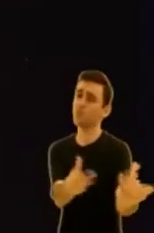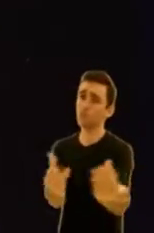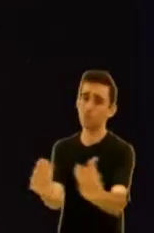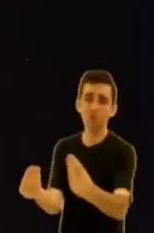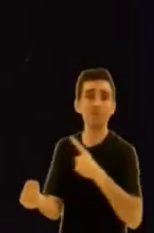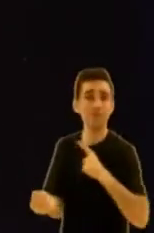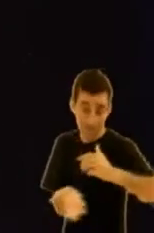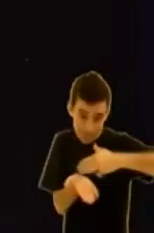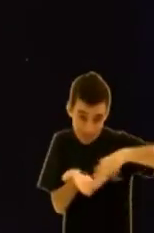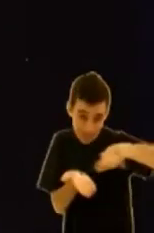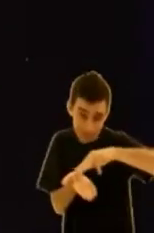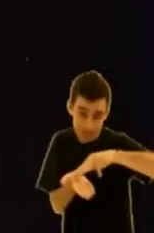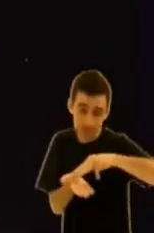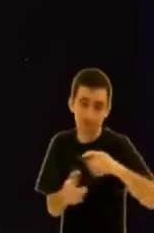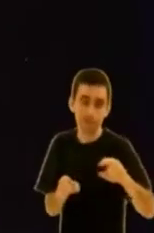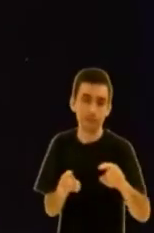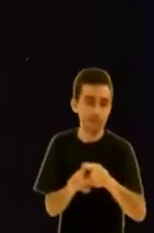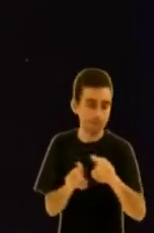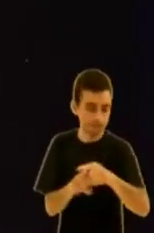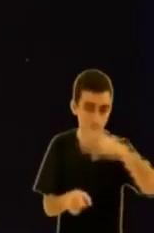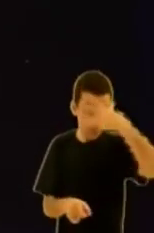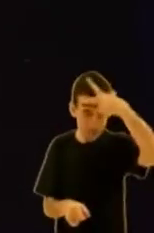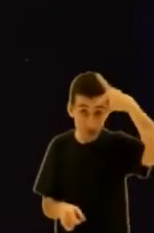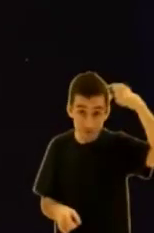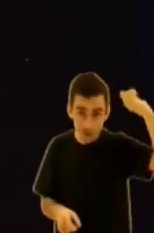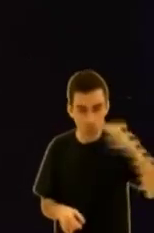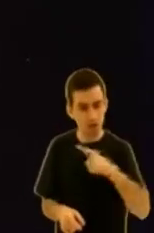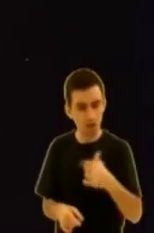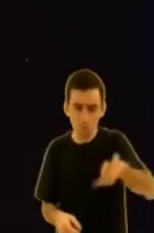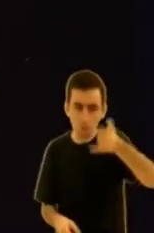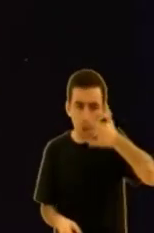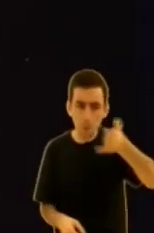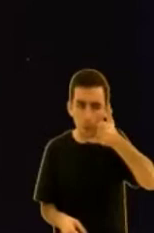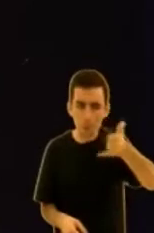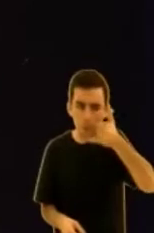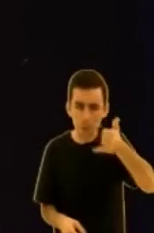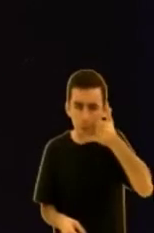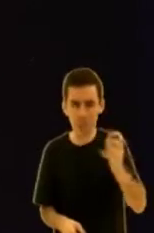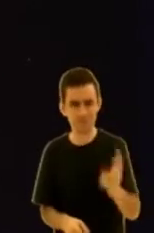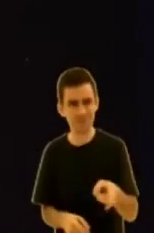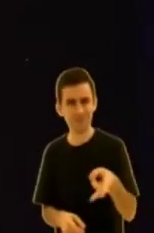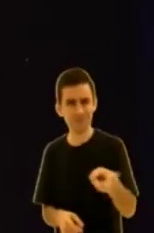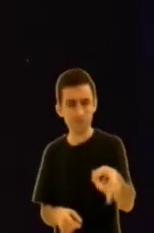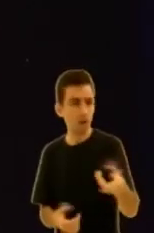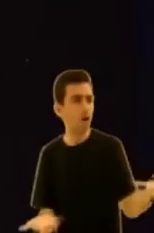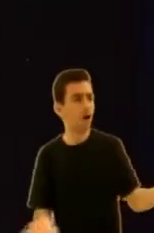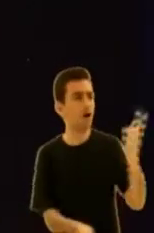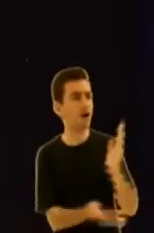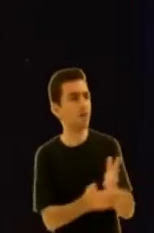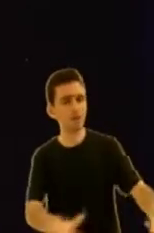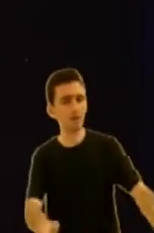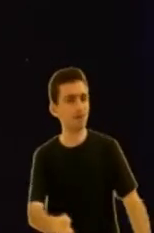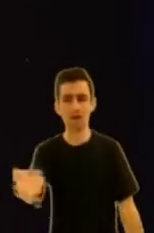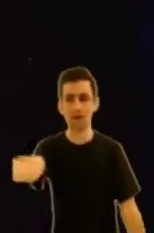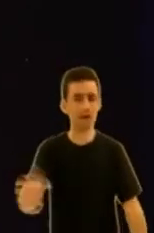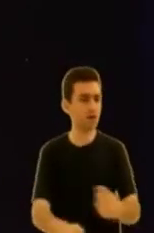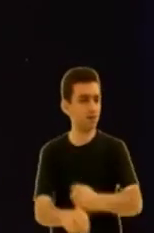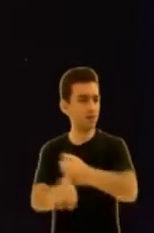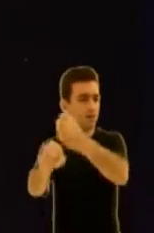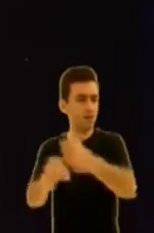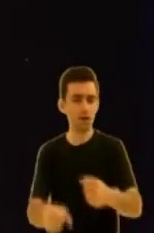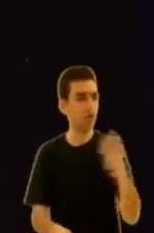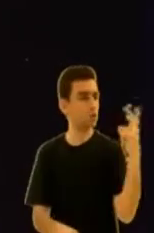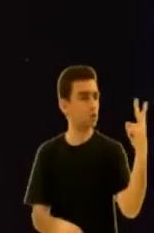parte de prefeitos, e eu recebo todo dia ligação, empreiteira que abandonou a obra, licitação deserta, segunda